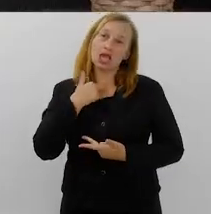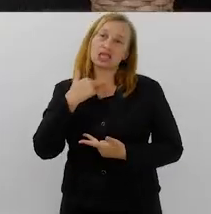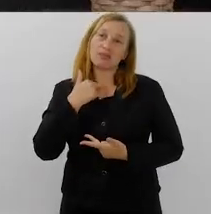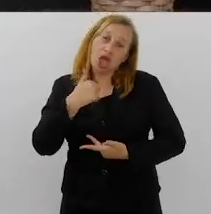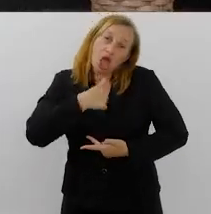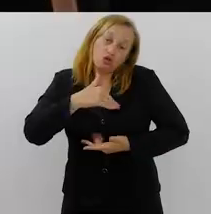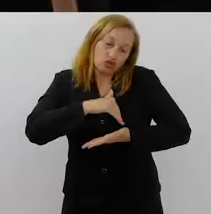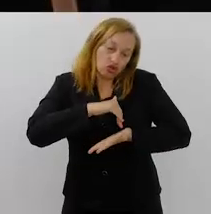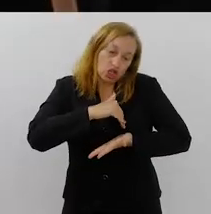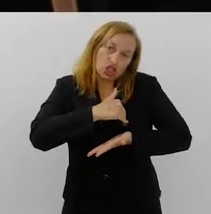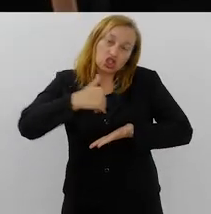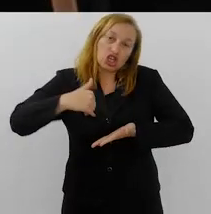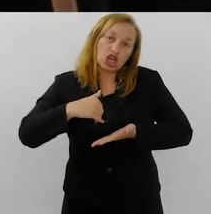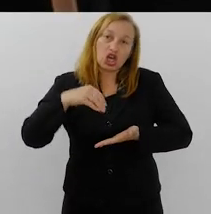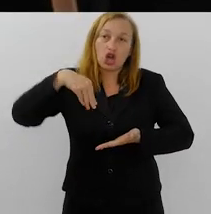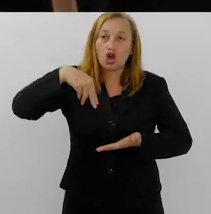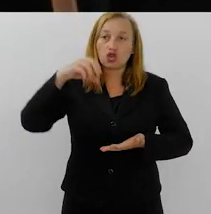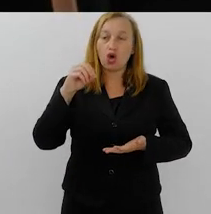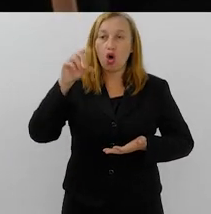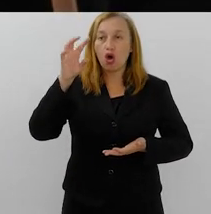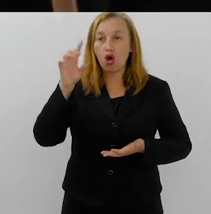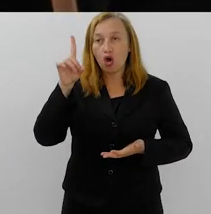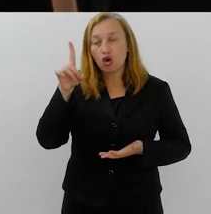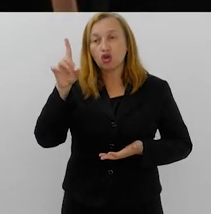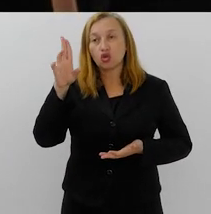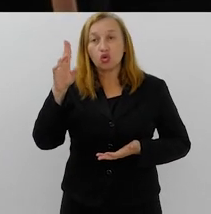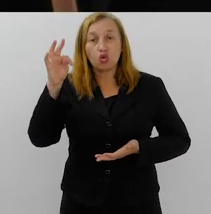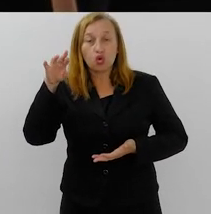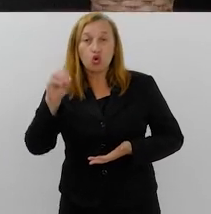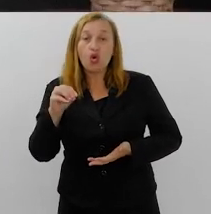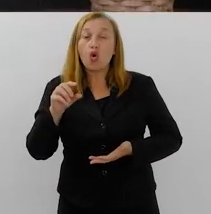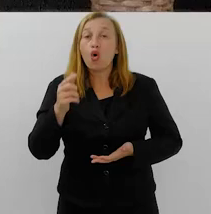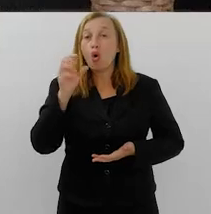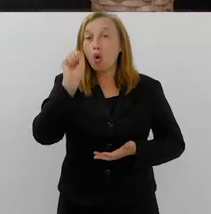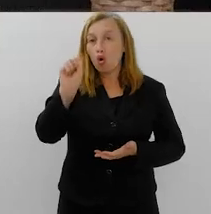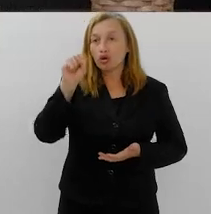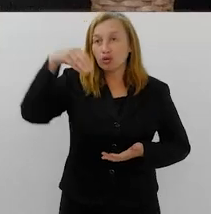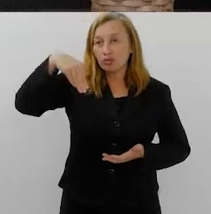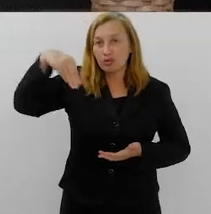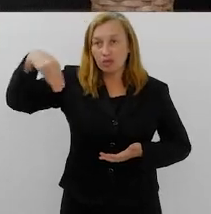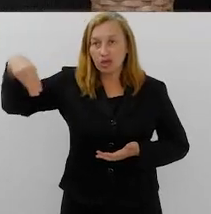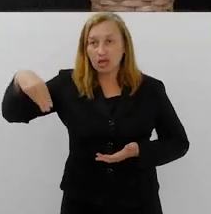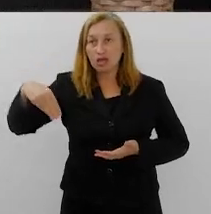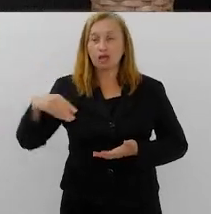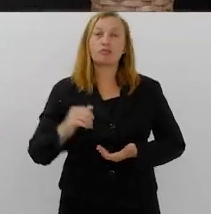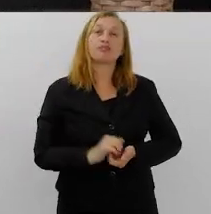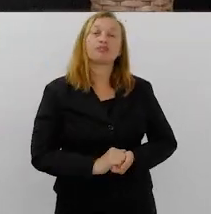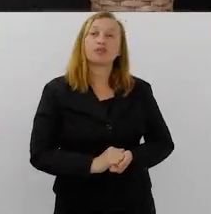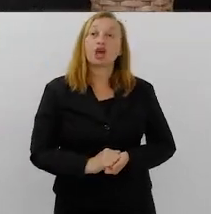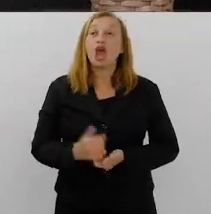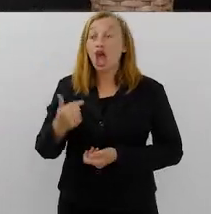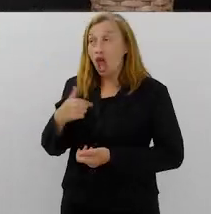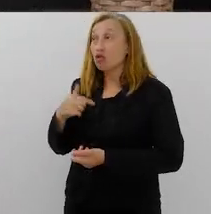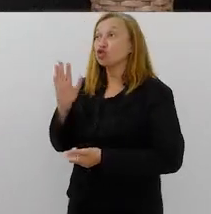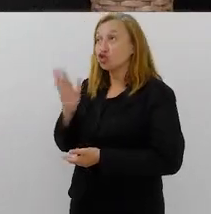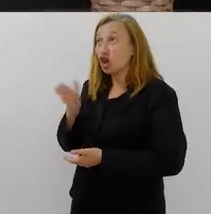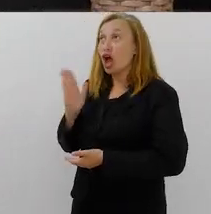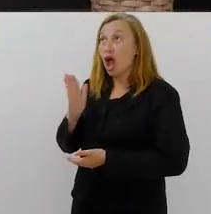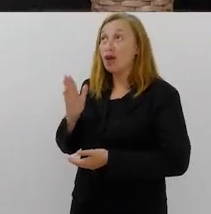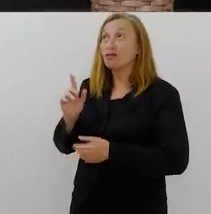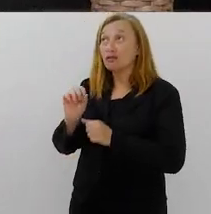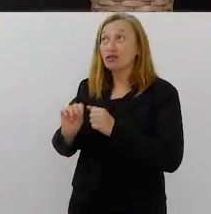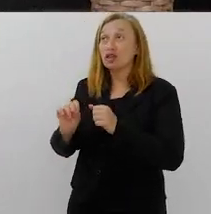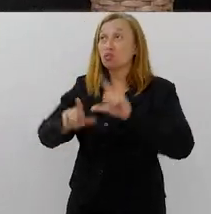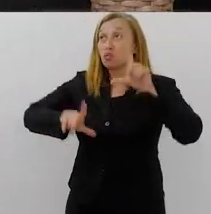tirei um nódulo com 8 mm ele não é palpável eu já fiz um programa com outro outro com era sobre